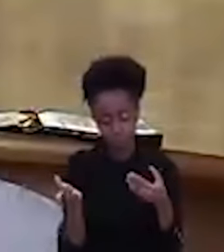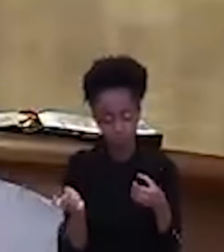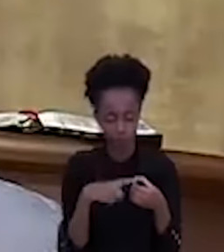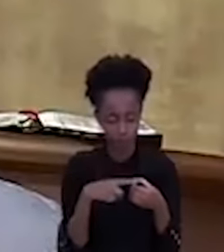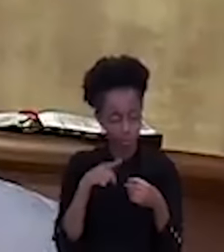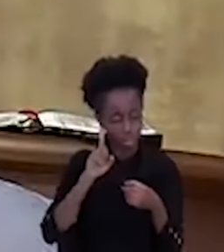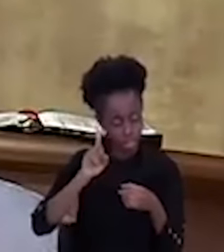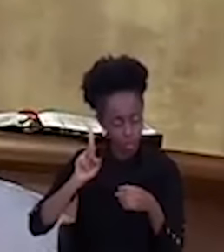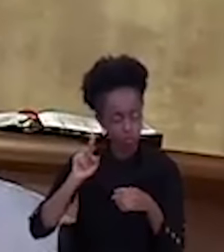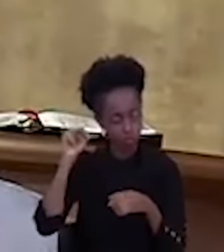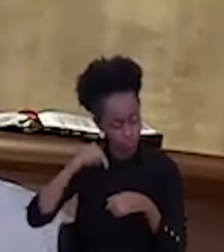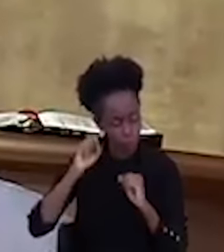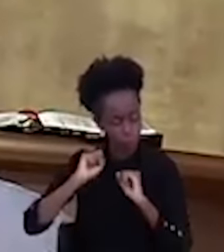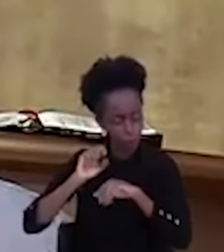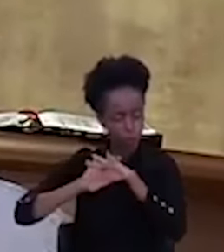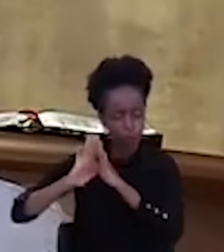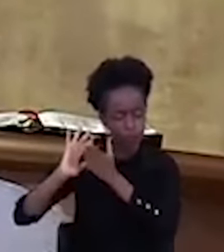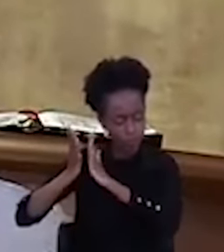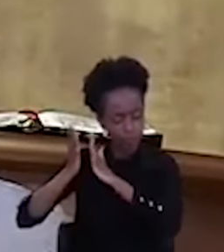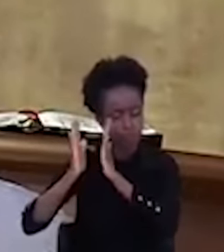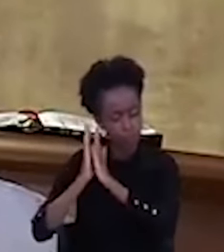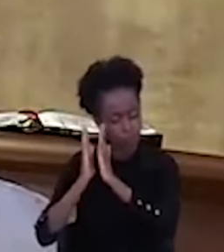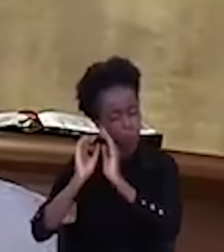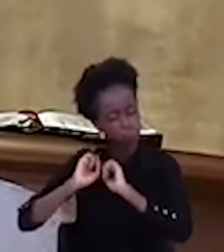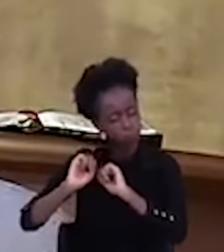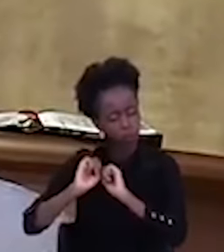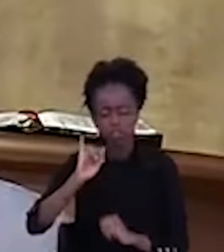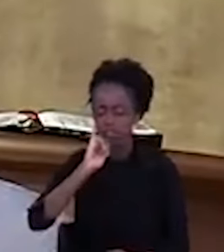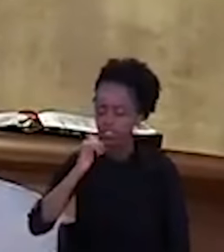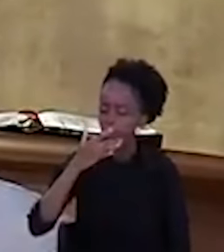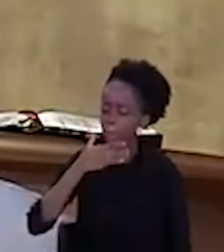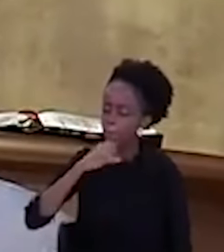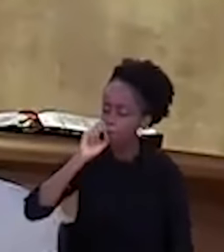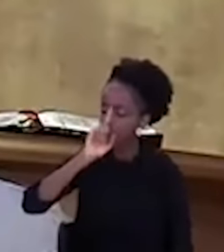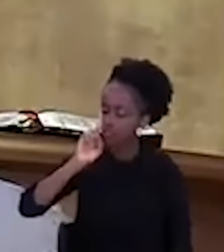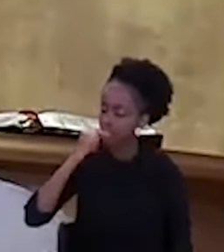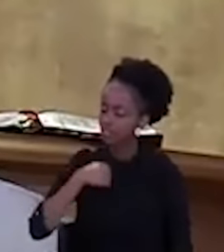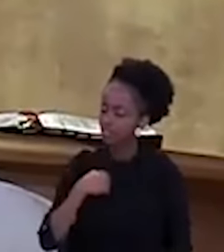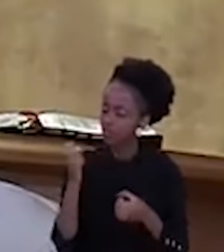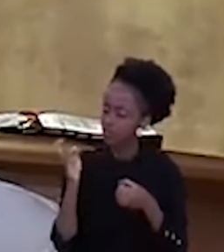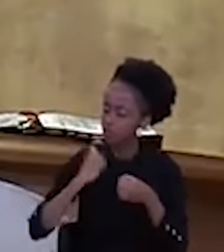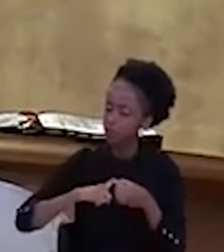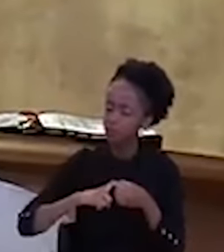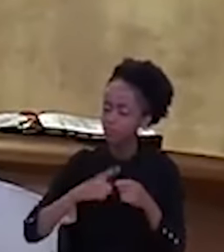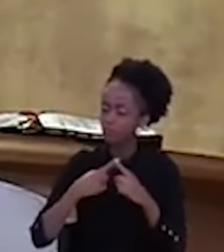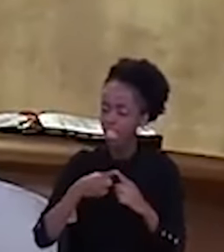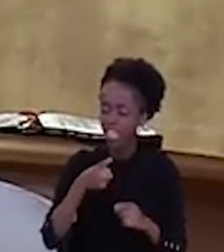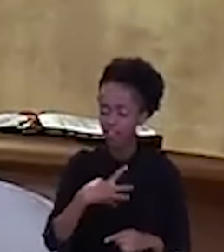Ele. Diga para ele, voltei, voltei, Pai, porque não existe ex-filho,